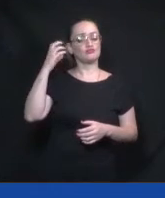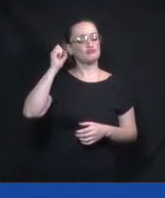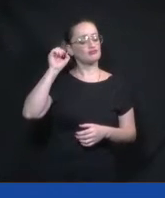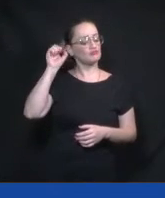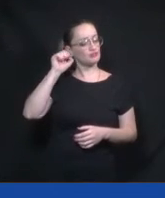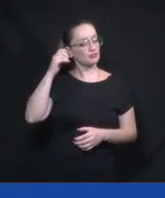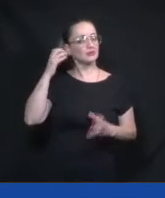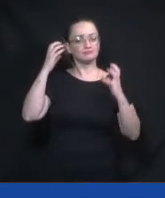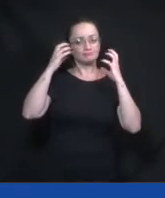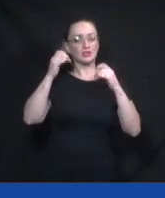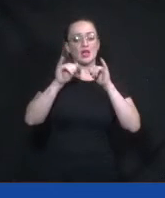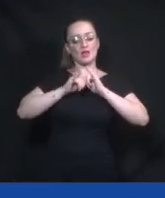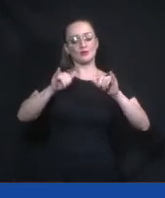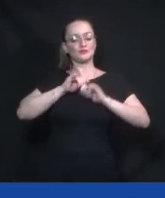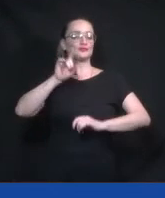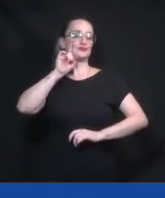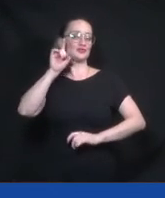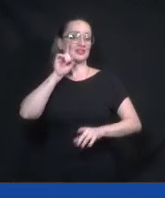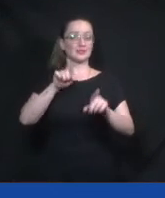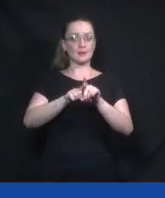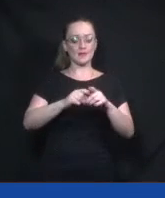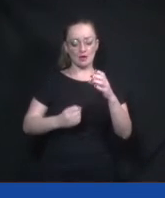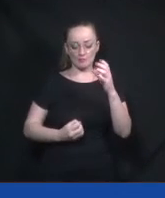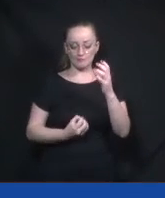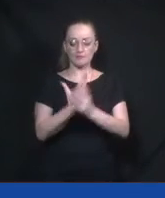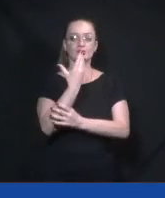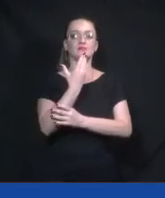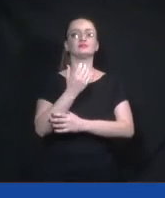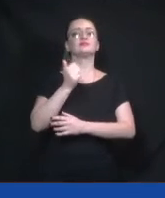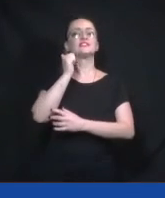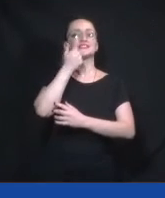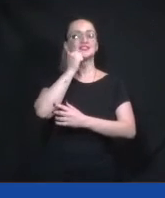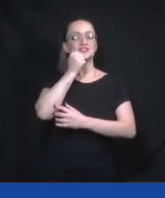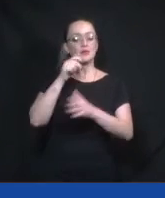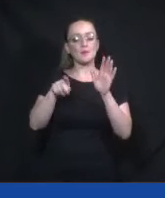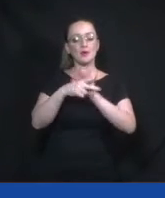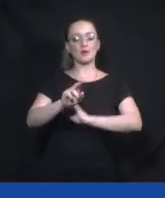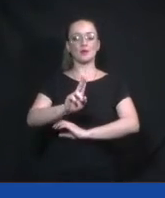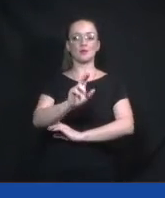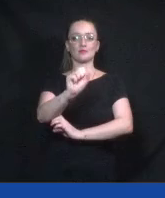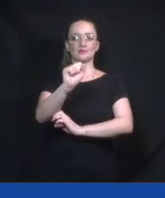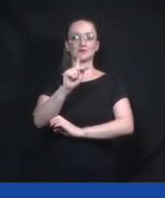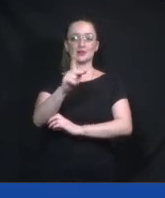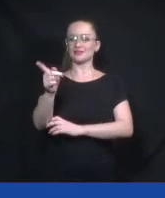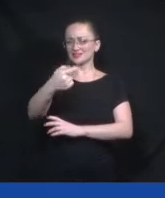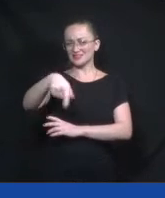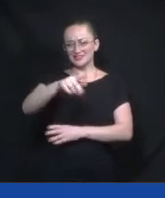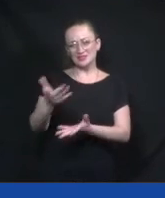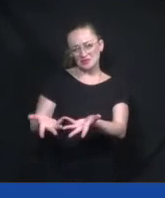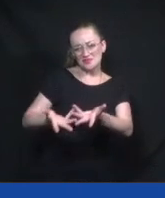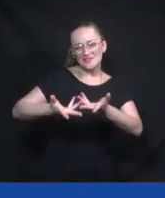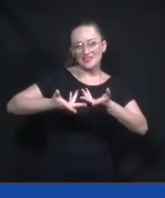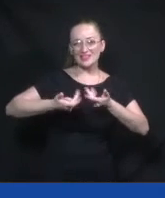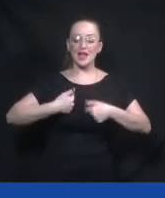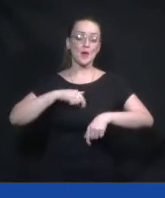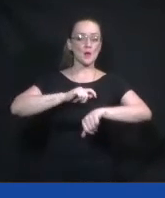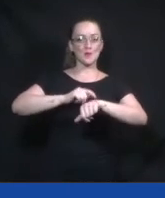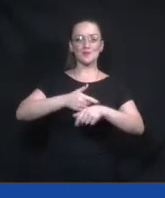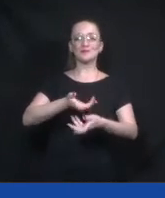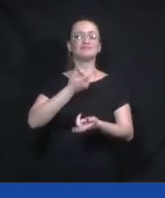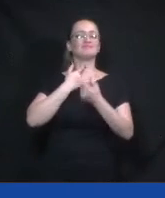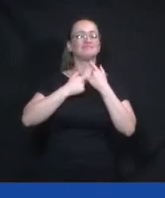E também a produção científica da Universidade de São Paulo. Estão todos convidados quando quiserem nos